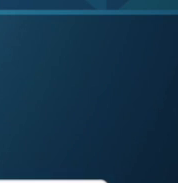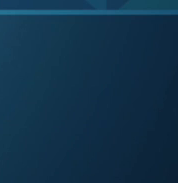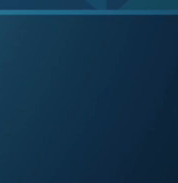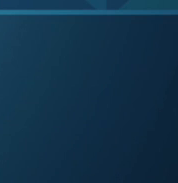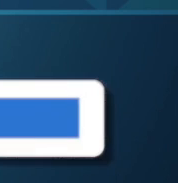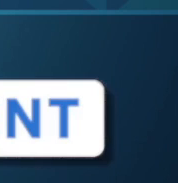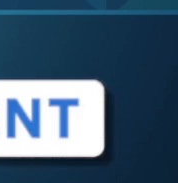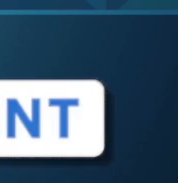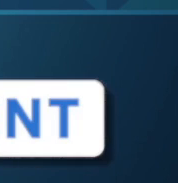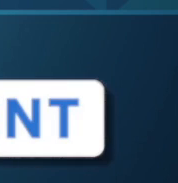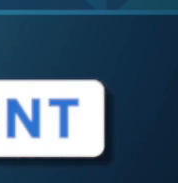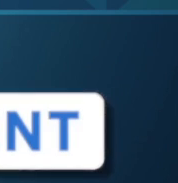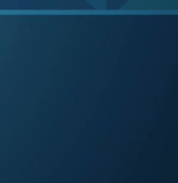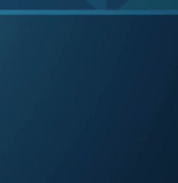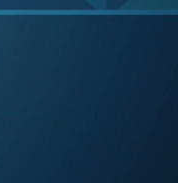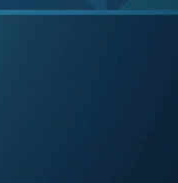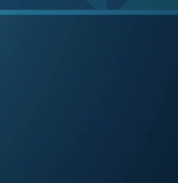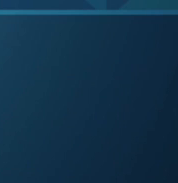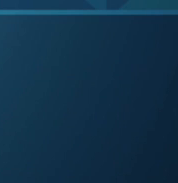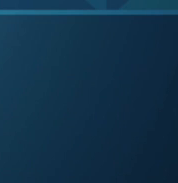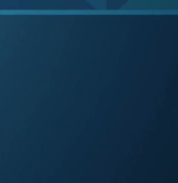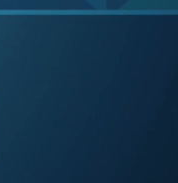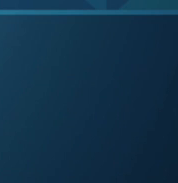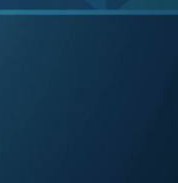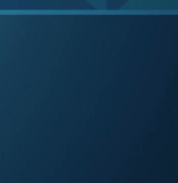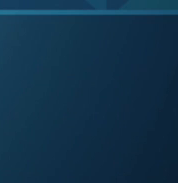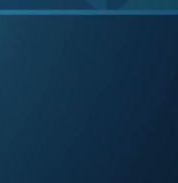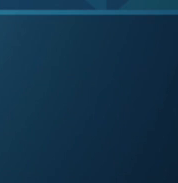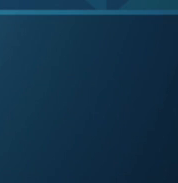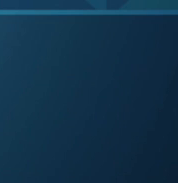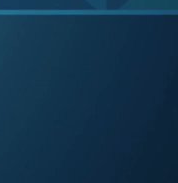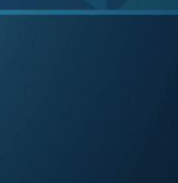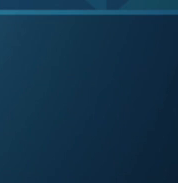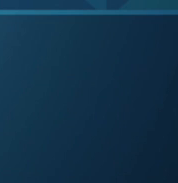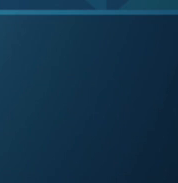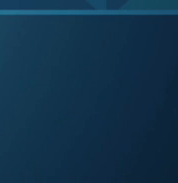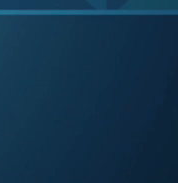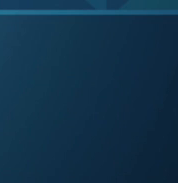notificação. Fo comentário, no fahetutang, ba media social siraseluk.